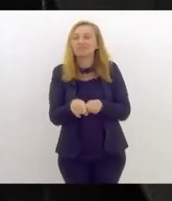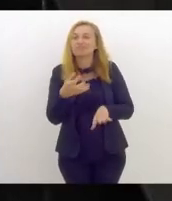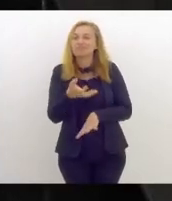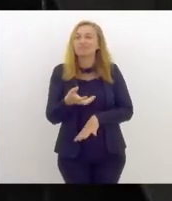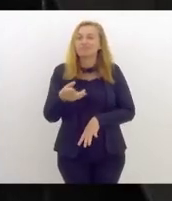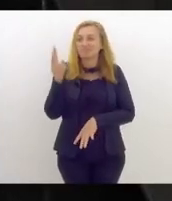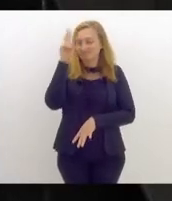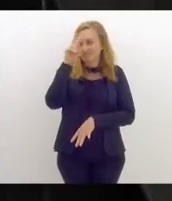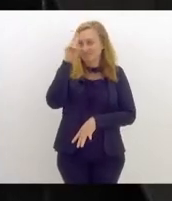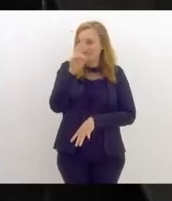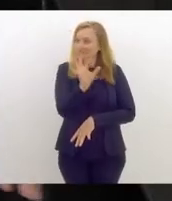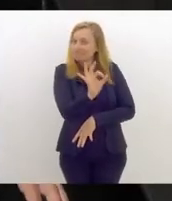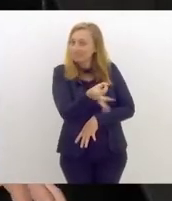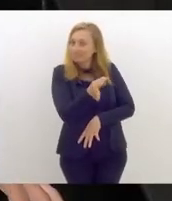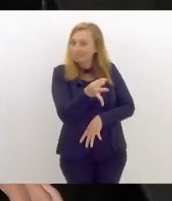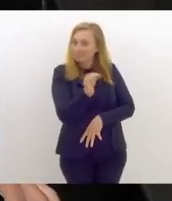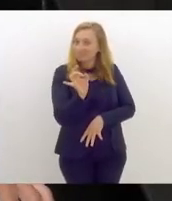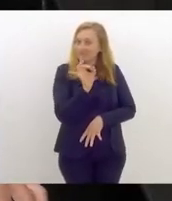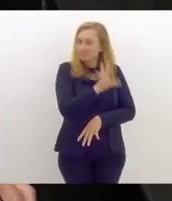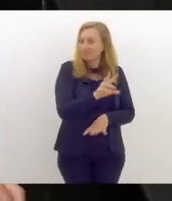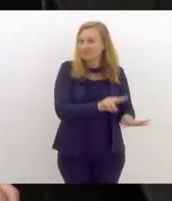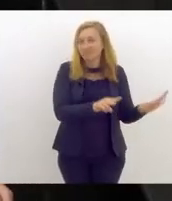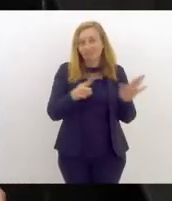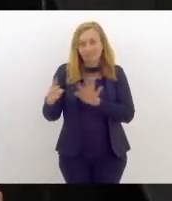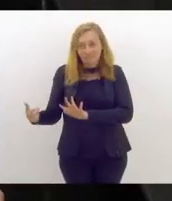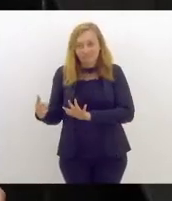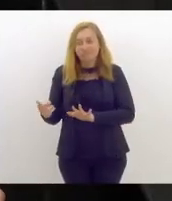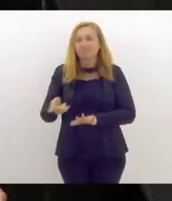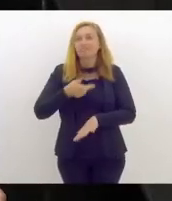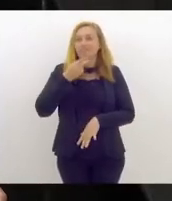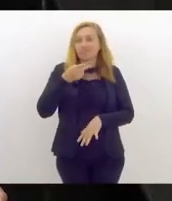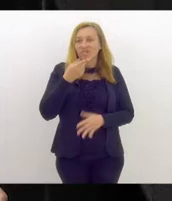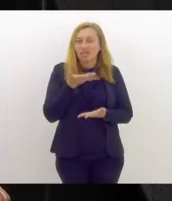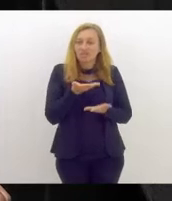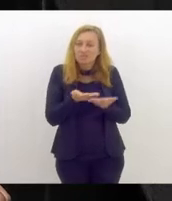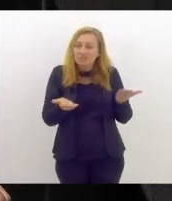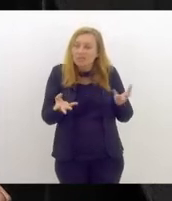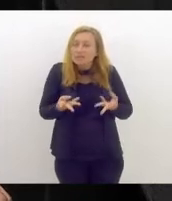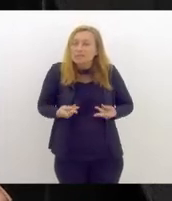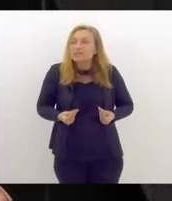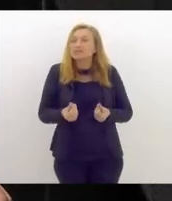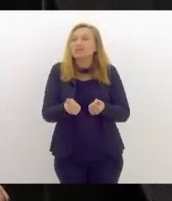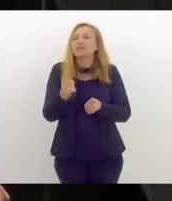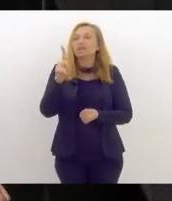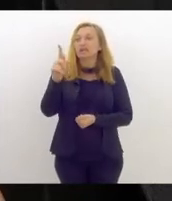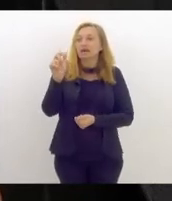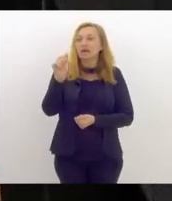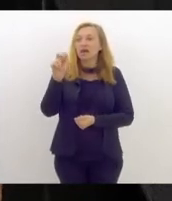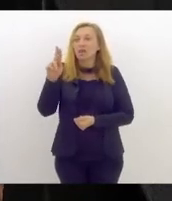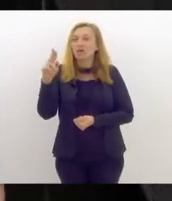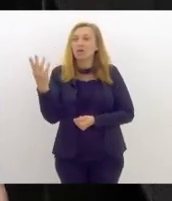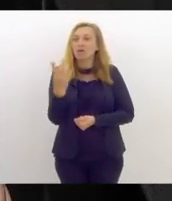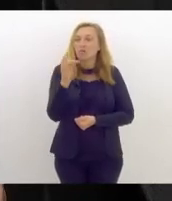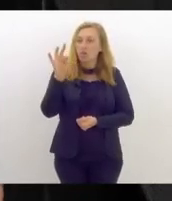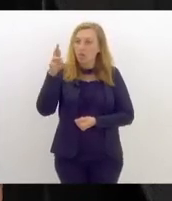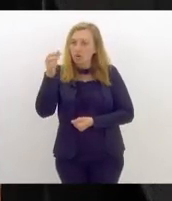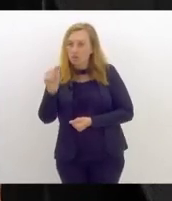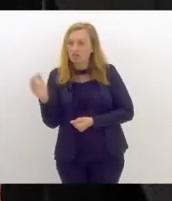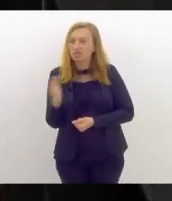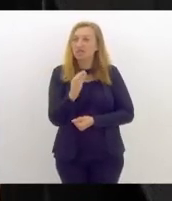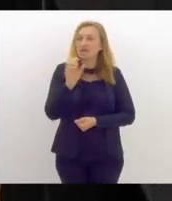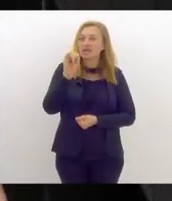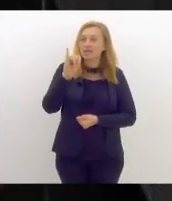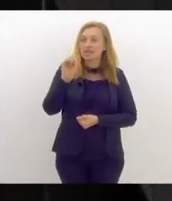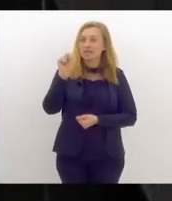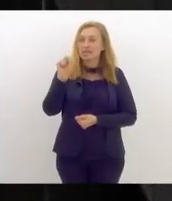que de fato nas últimas semanas temos falado de perdas sensíveis falamos da Gal Costa falamos da Isabel salgado